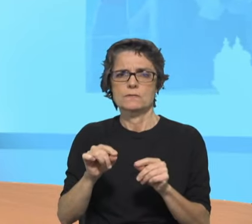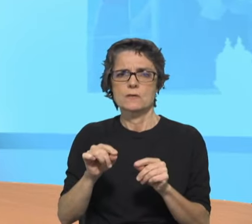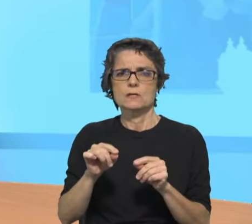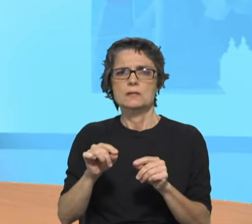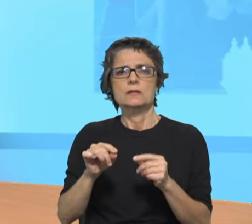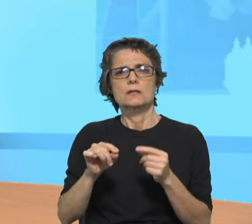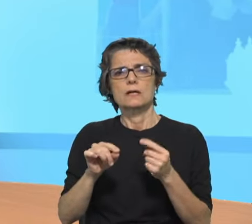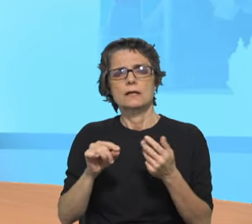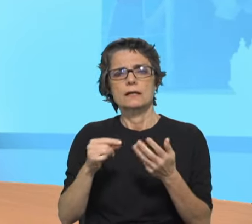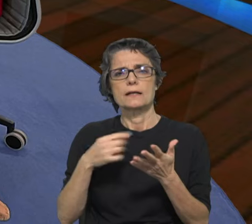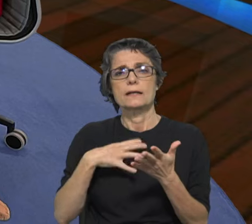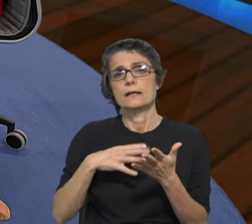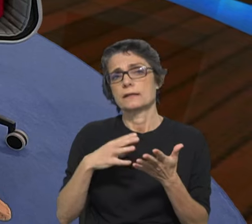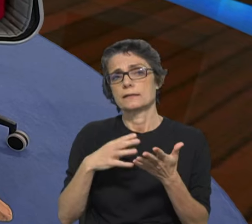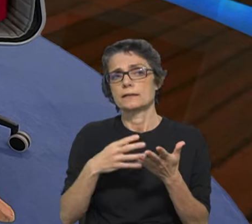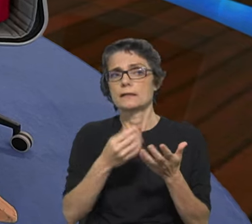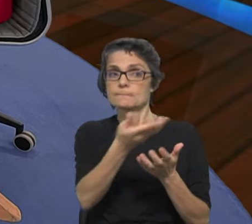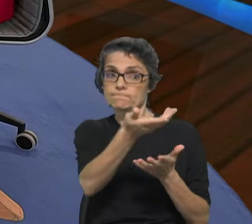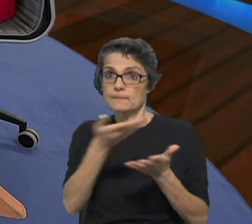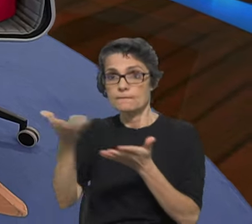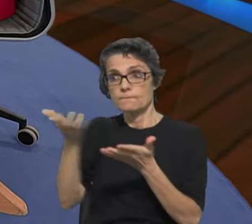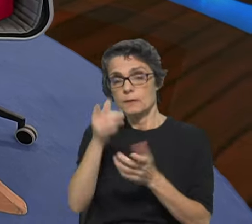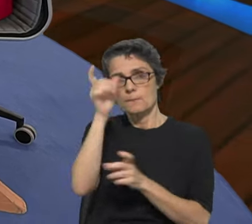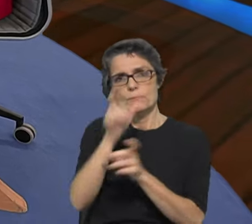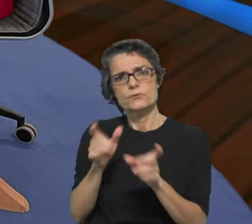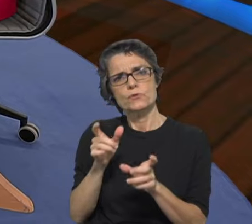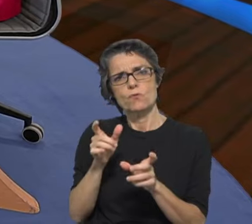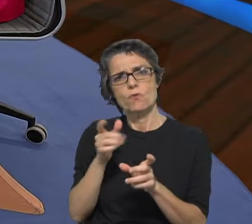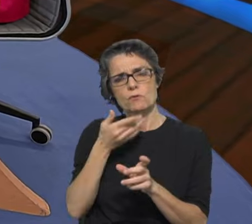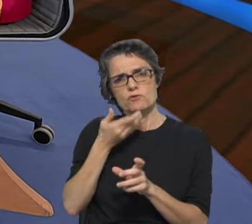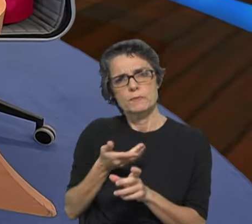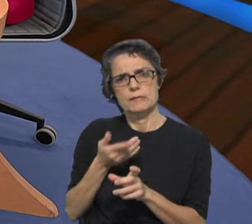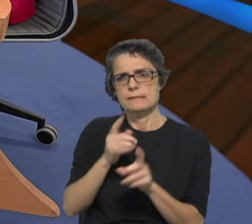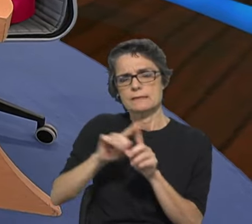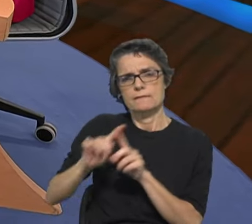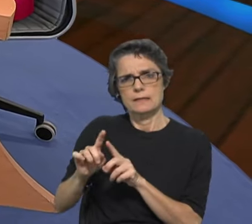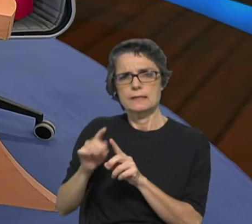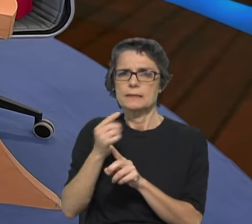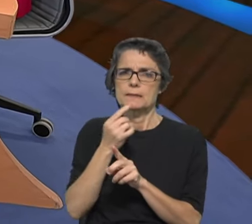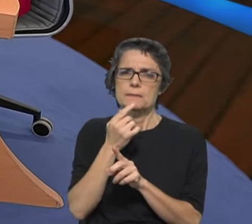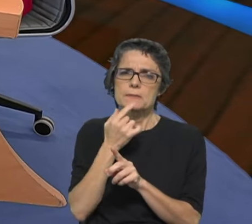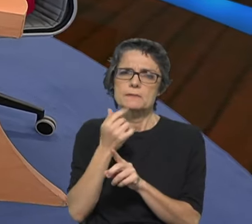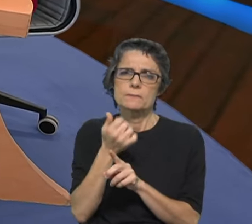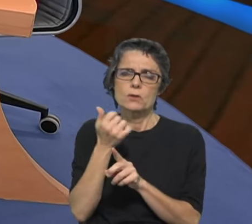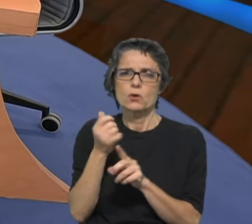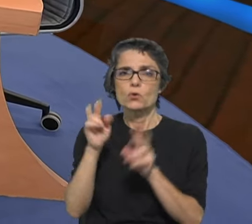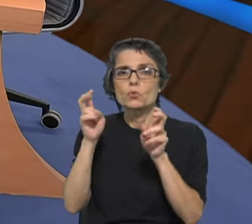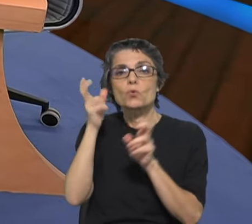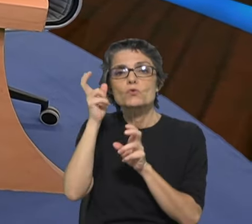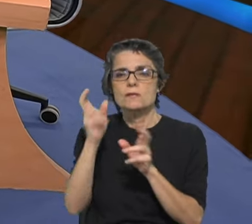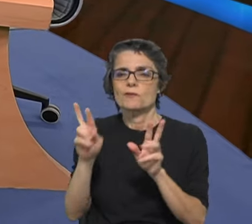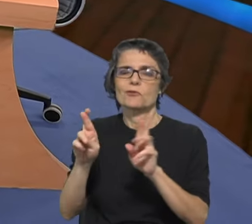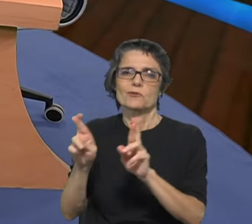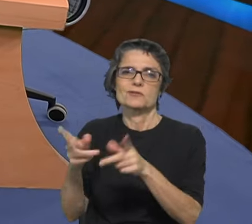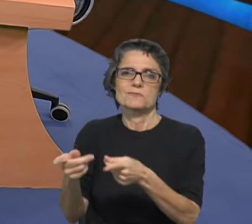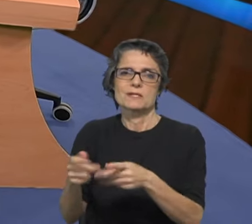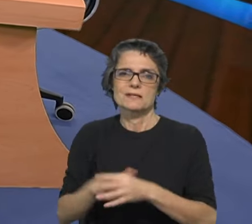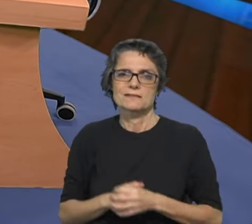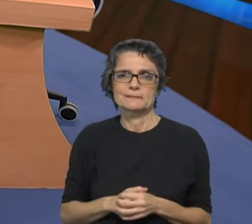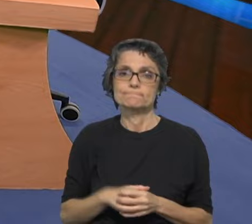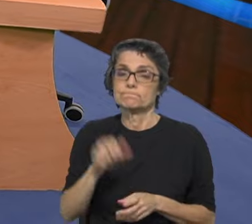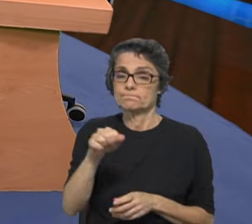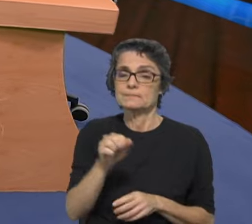por convocar diferentes pensadores para identificar precisamente esses lugares da esperança? Bom, na verdade, são uns lugares muito específicos